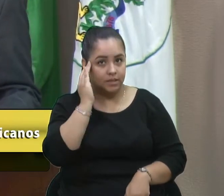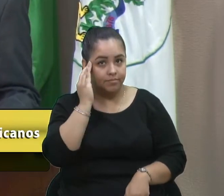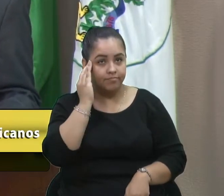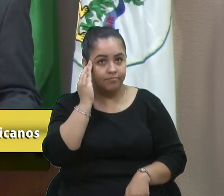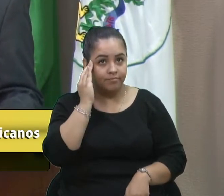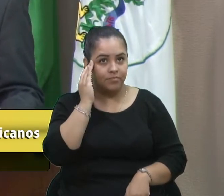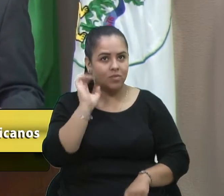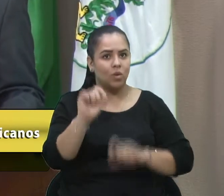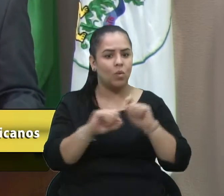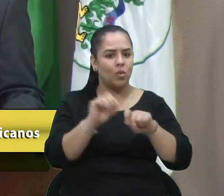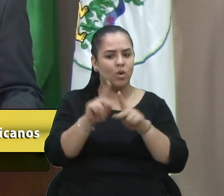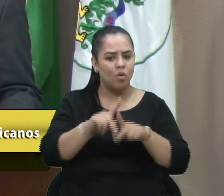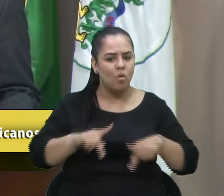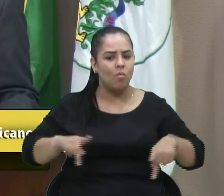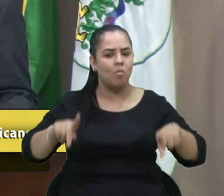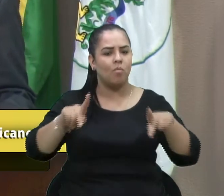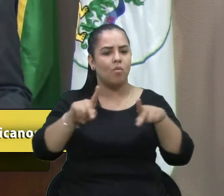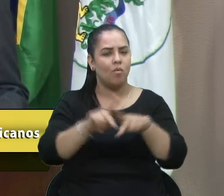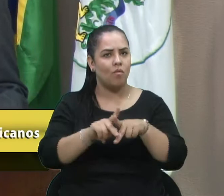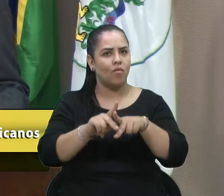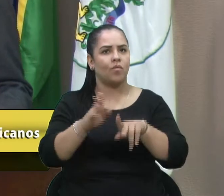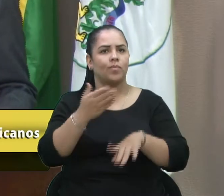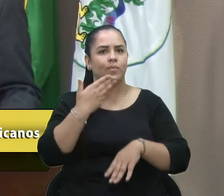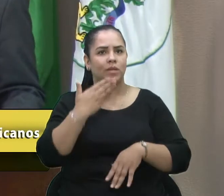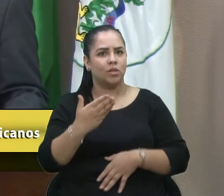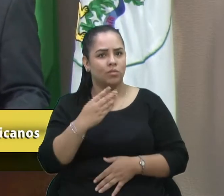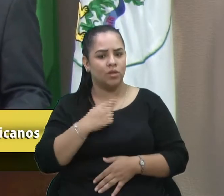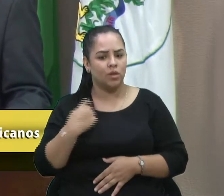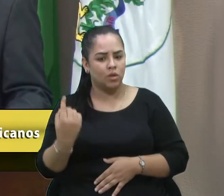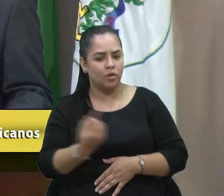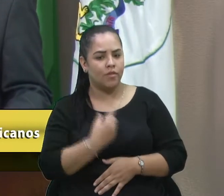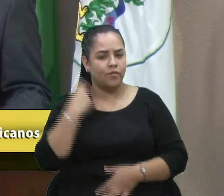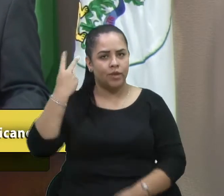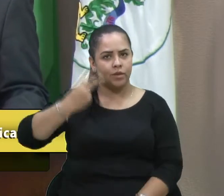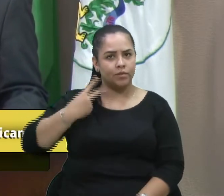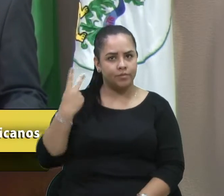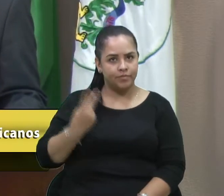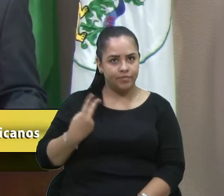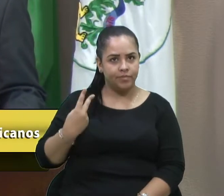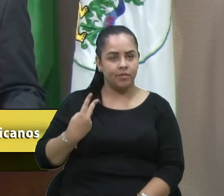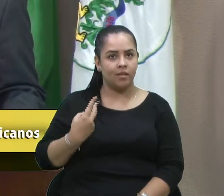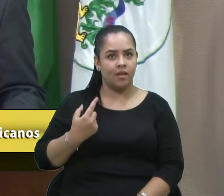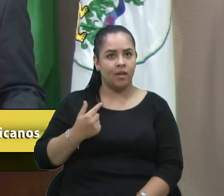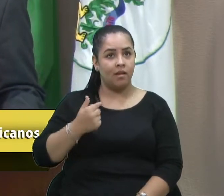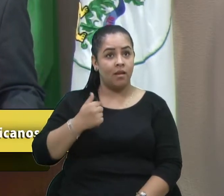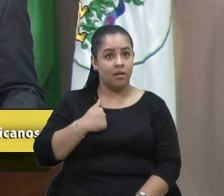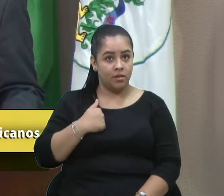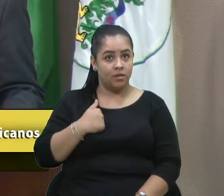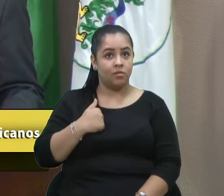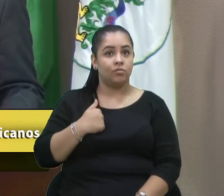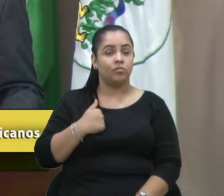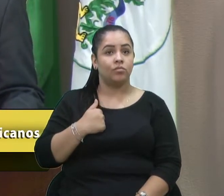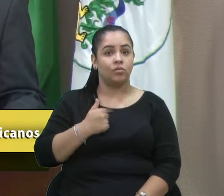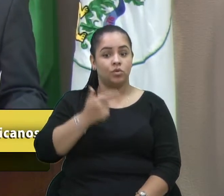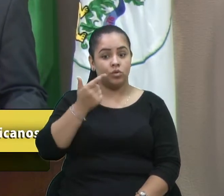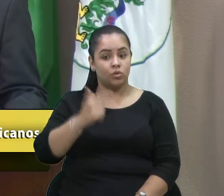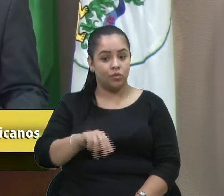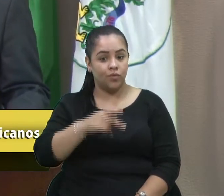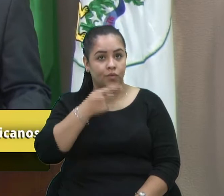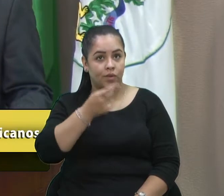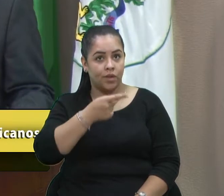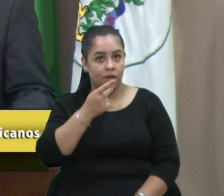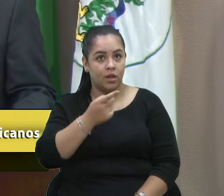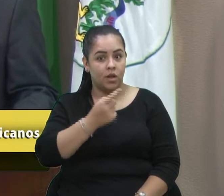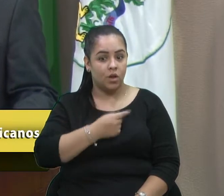do que a população tem cobrado de nós, vereadores. E eu aqui ressalto, nós estamos